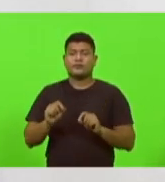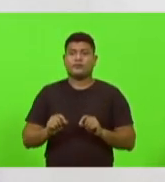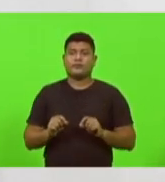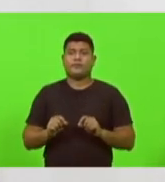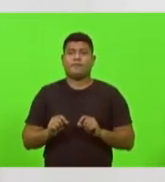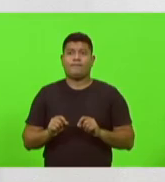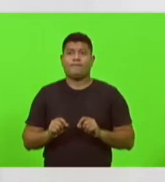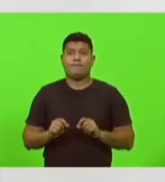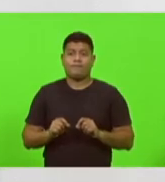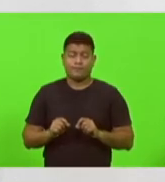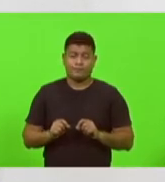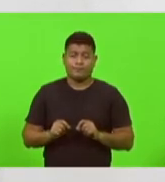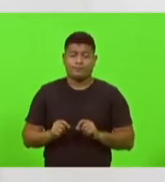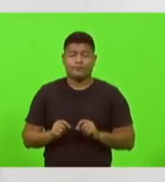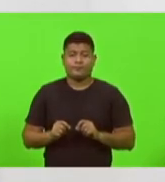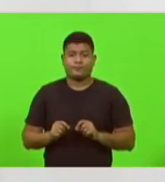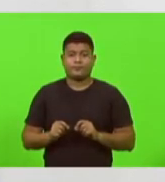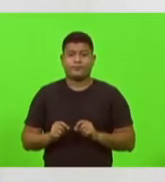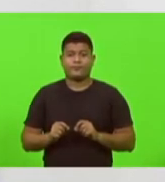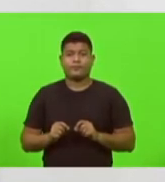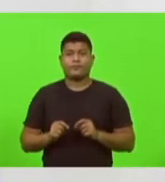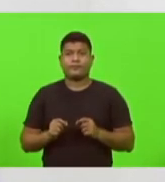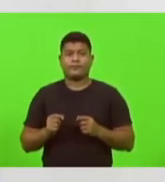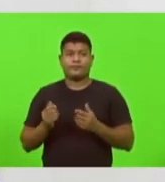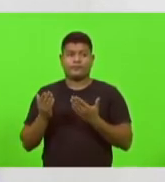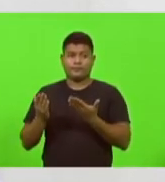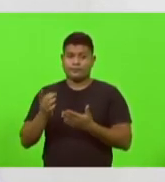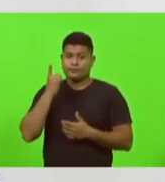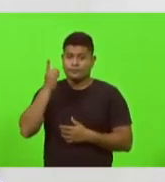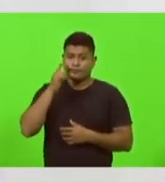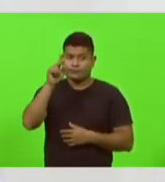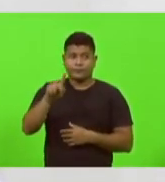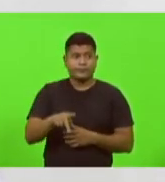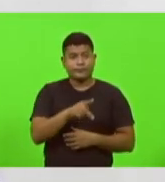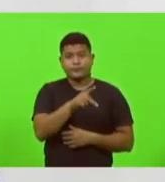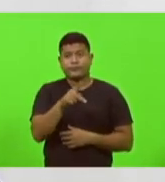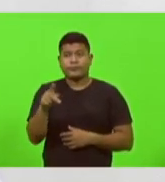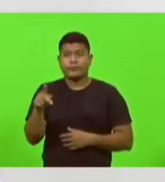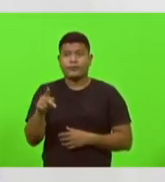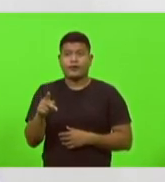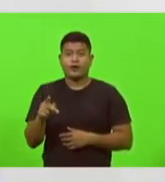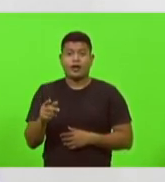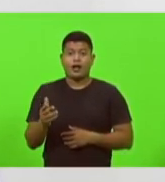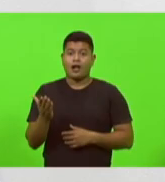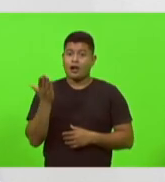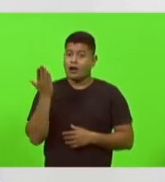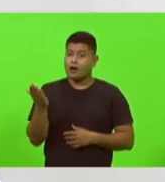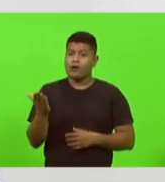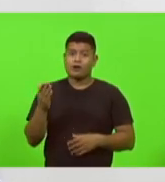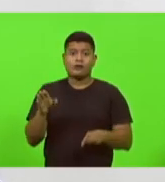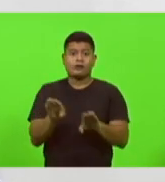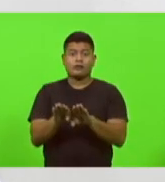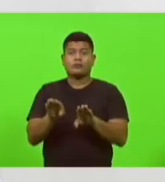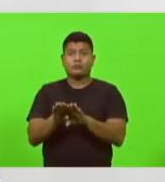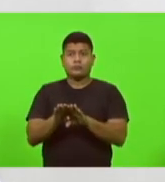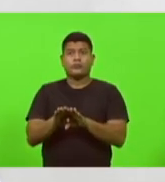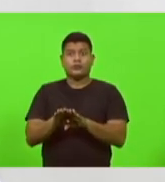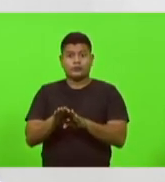propriedade e conhecimento, o deputado Padre Pedro, que ele também foi parlamentar, foi deputado, é